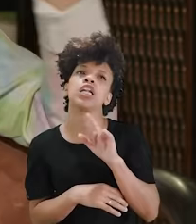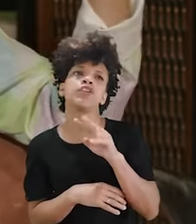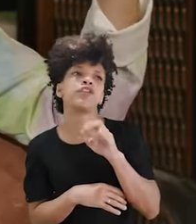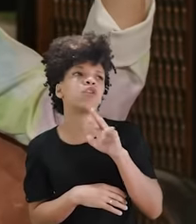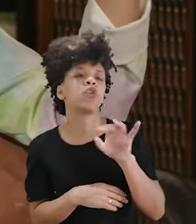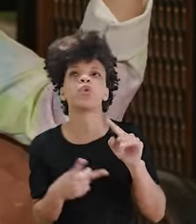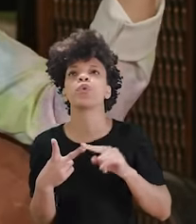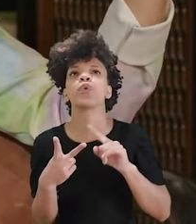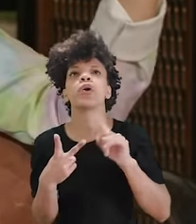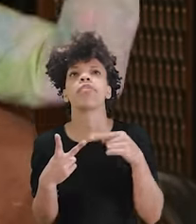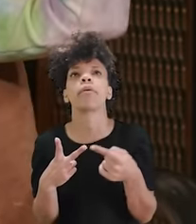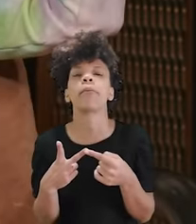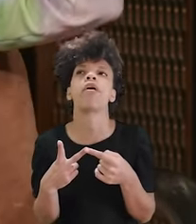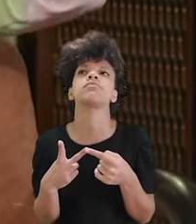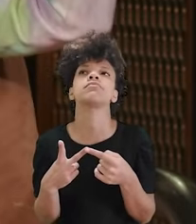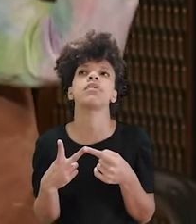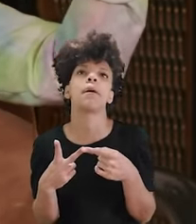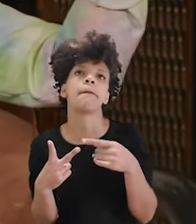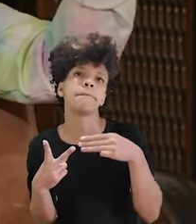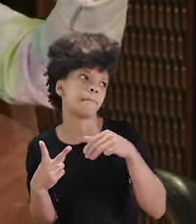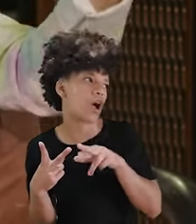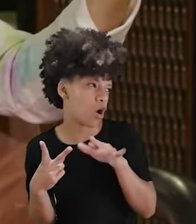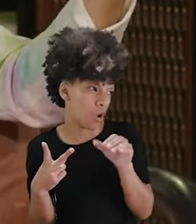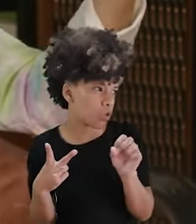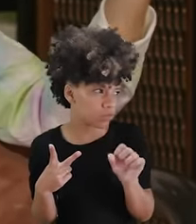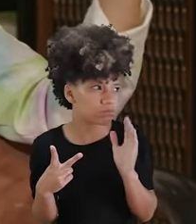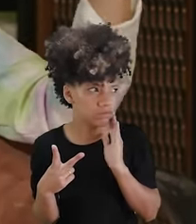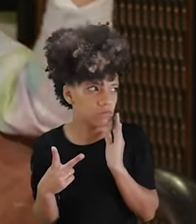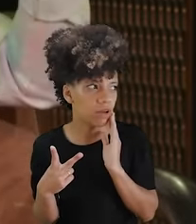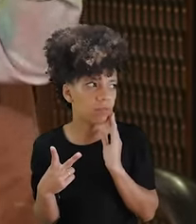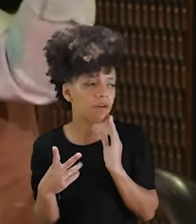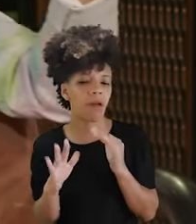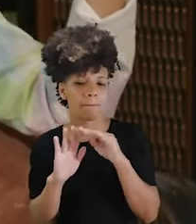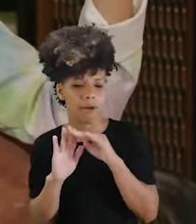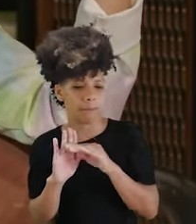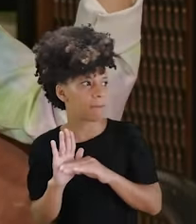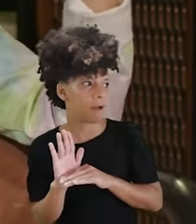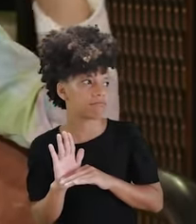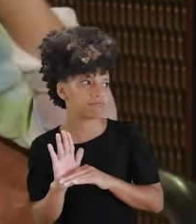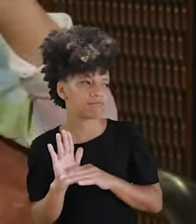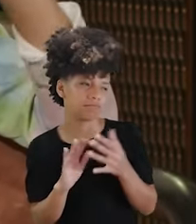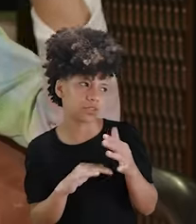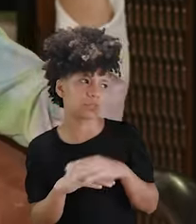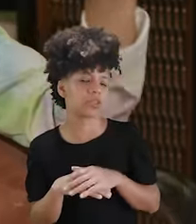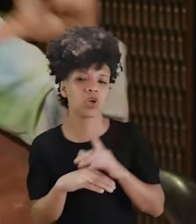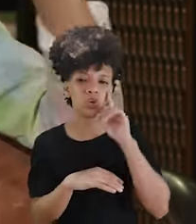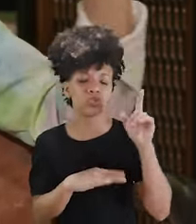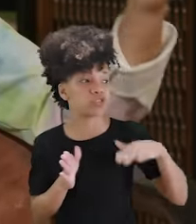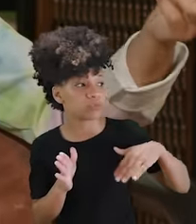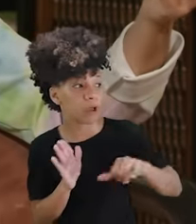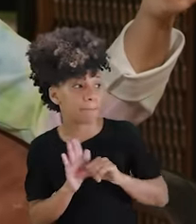então é por aí a do dia de mar no primeiro dia de mar o segundo dia de mar bom Então